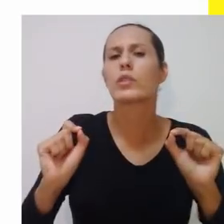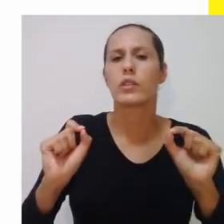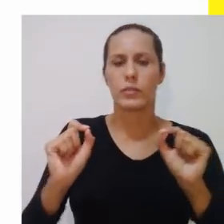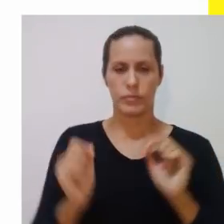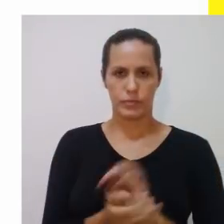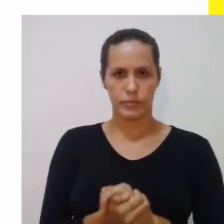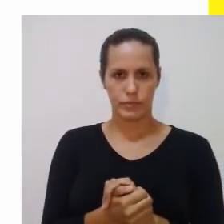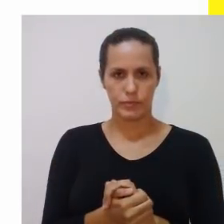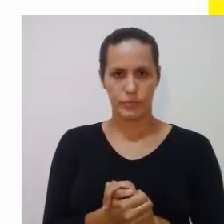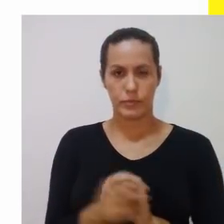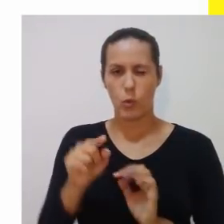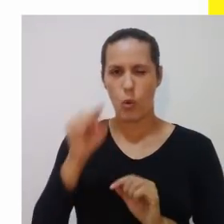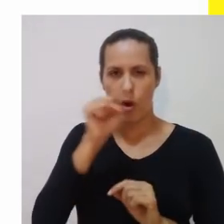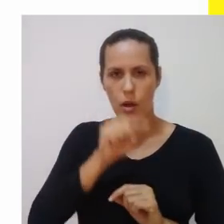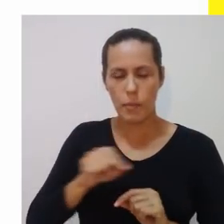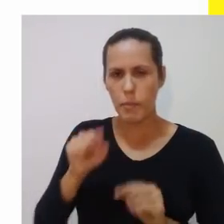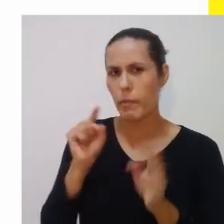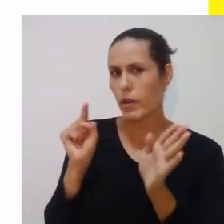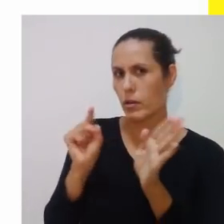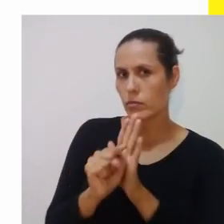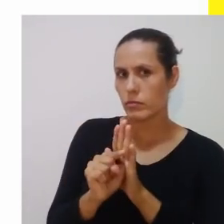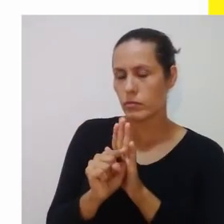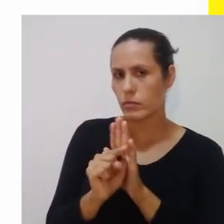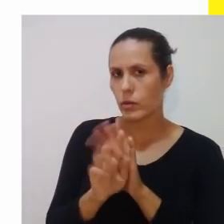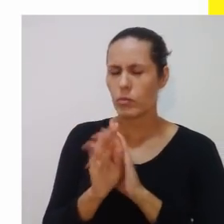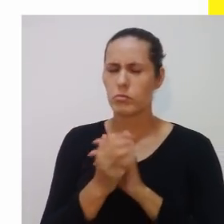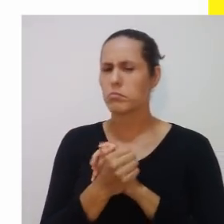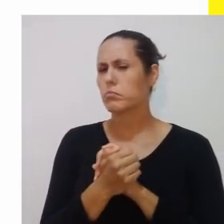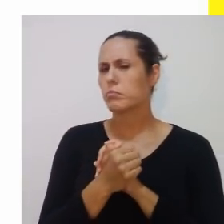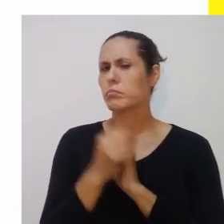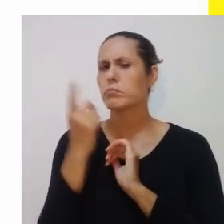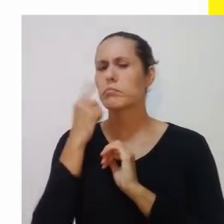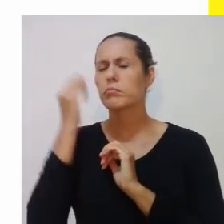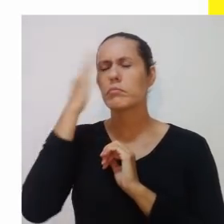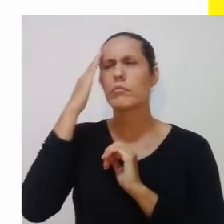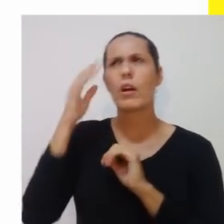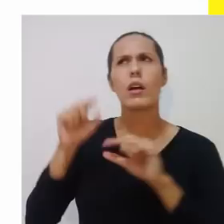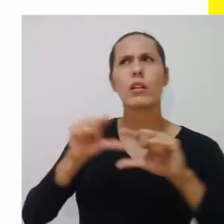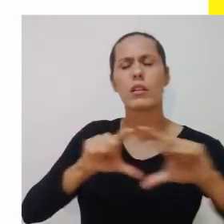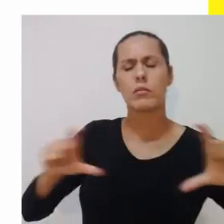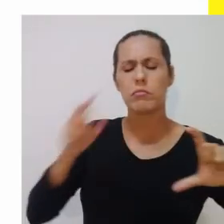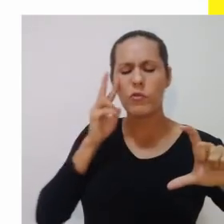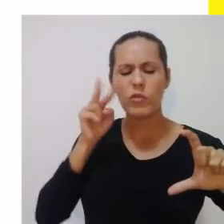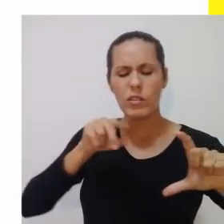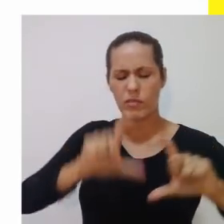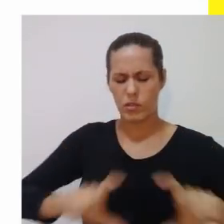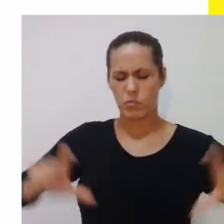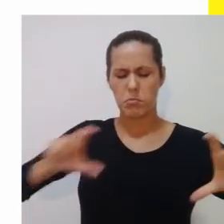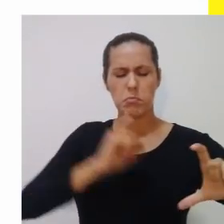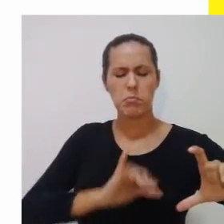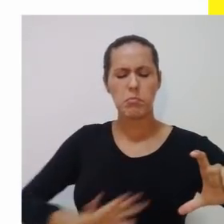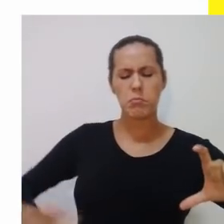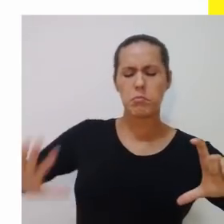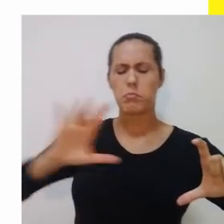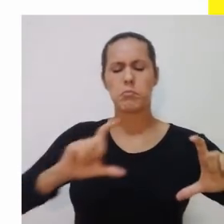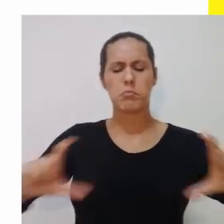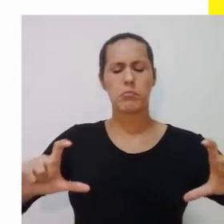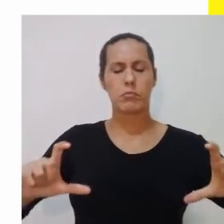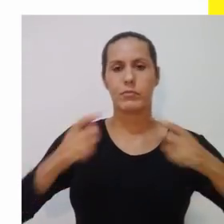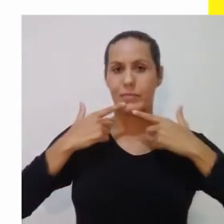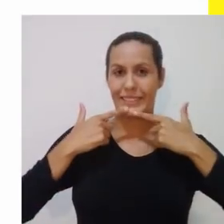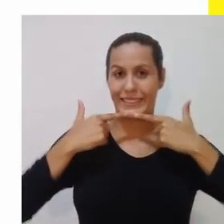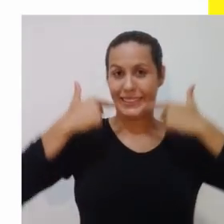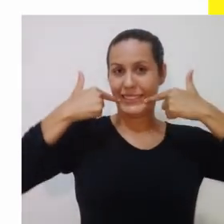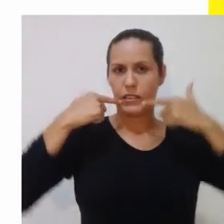entender o quê? Olha só a pergunta. O que nós poderíamos entender nessa tela que você está vendo